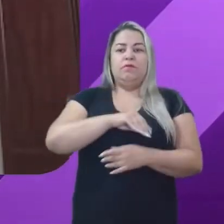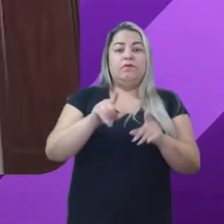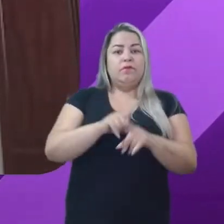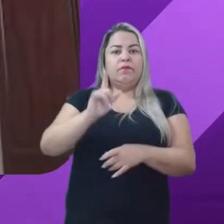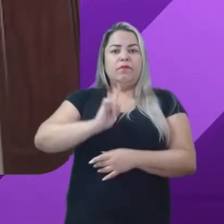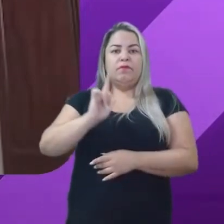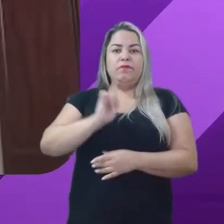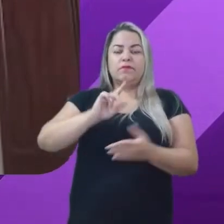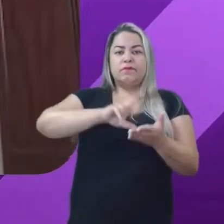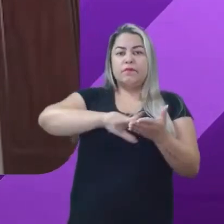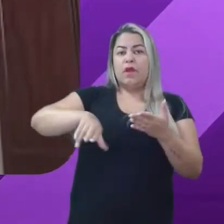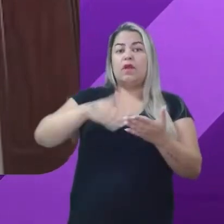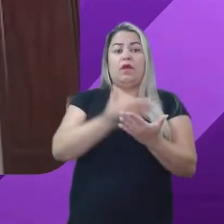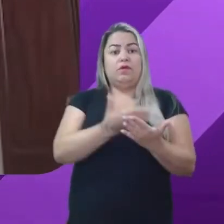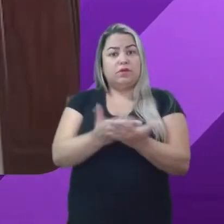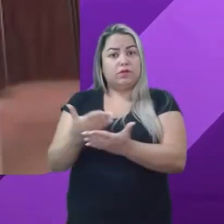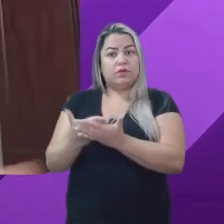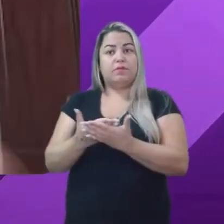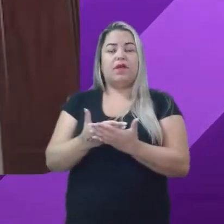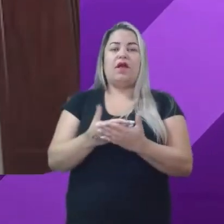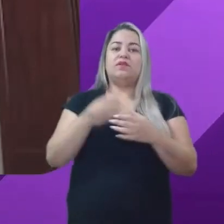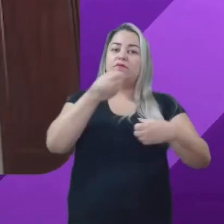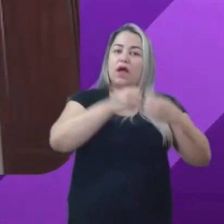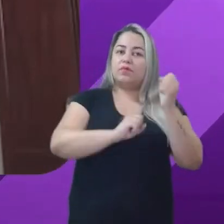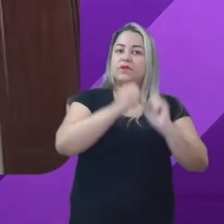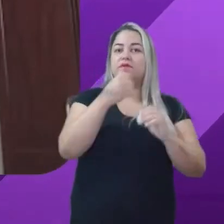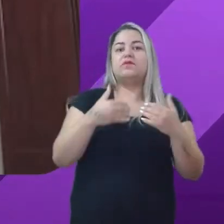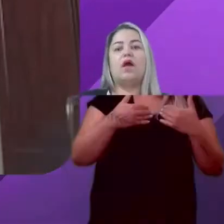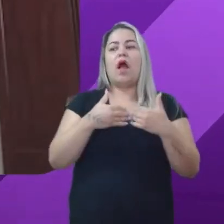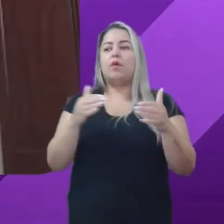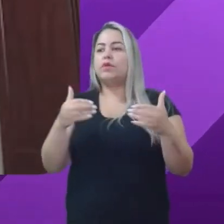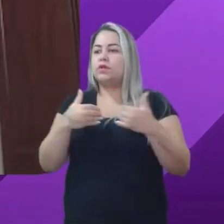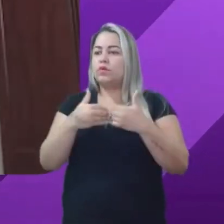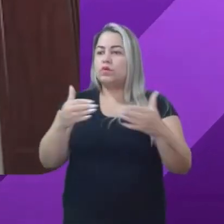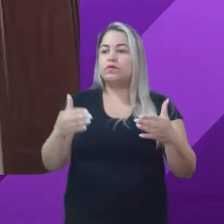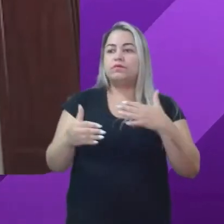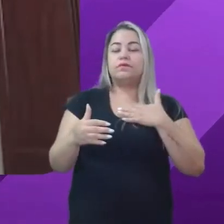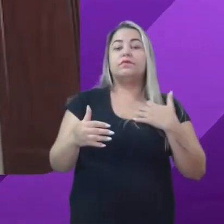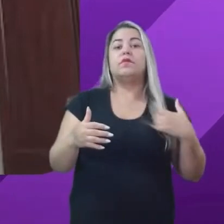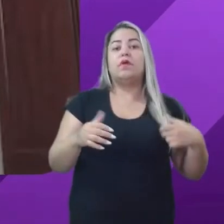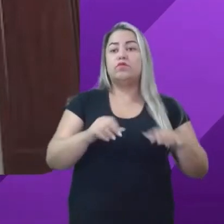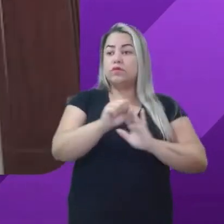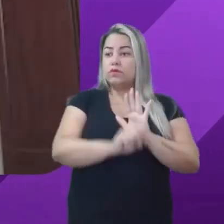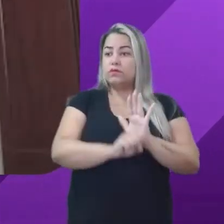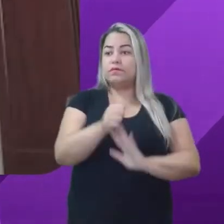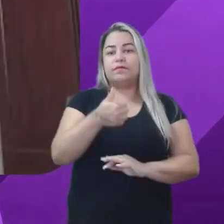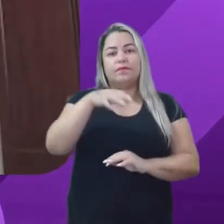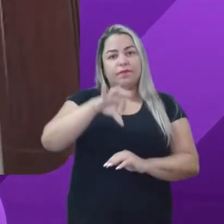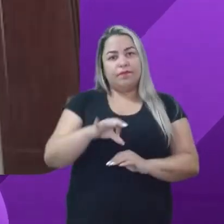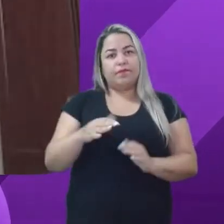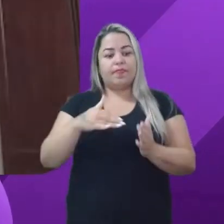gente tem vários estudos que comprovam que as fábricas que iam se abrindo, né, no final do século XIX, início do século